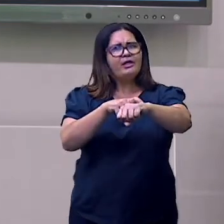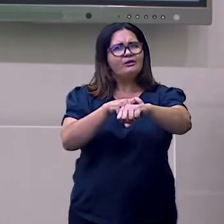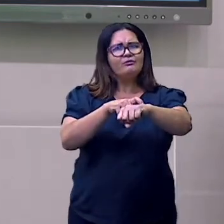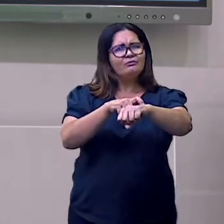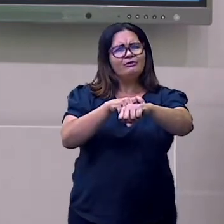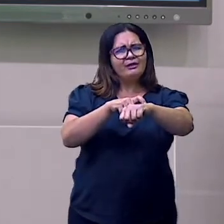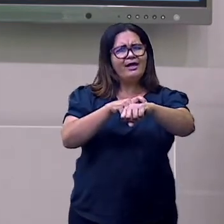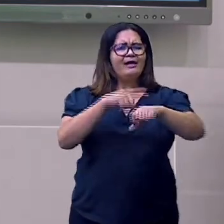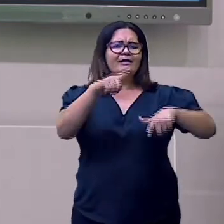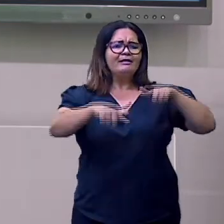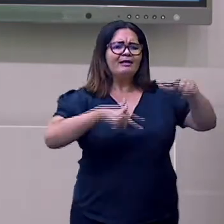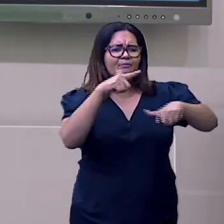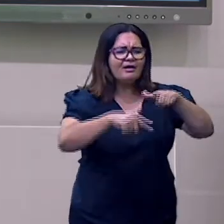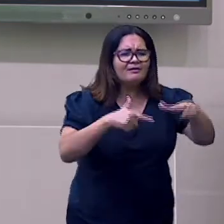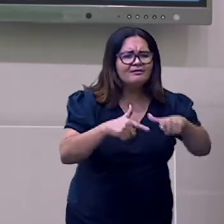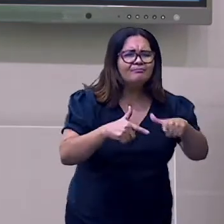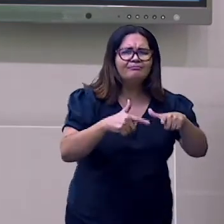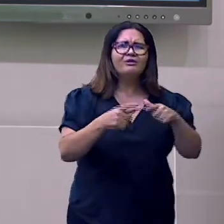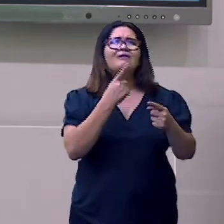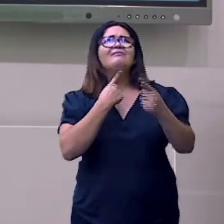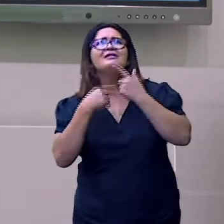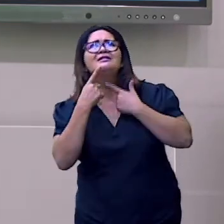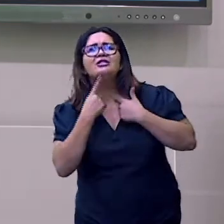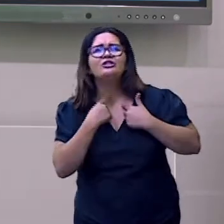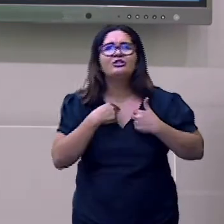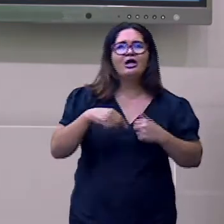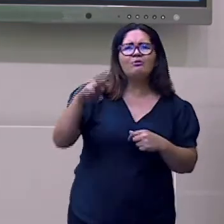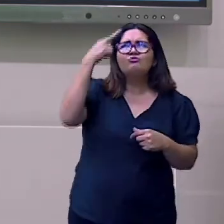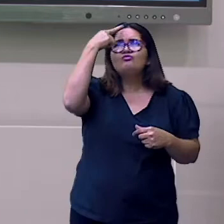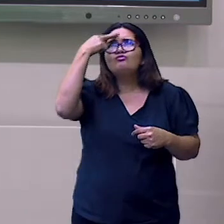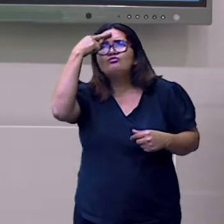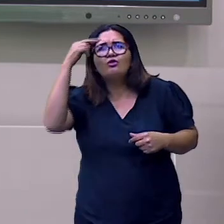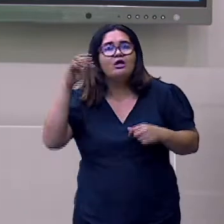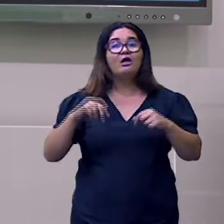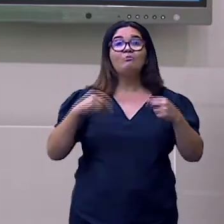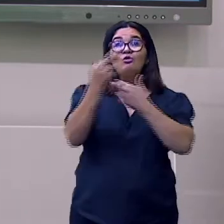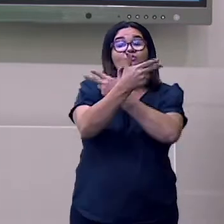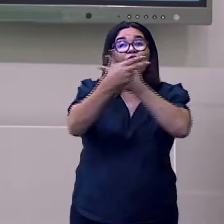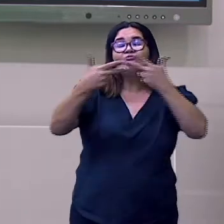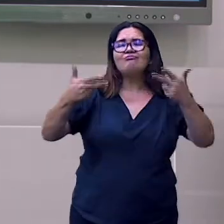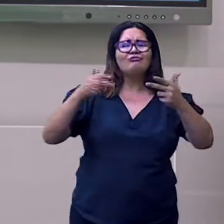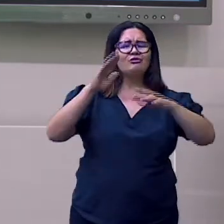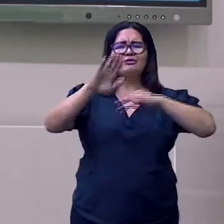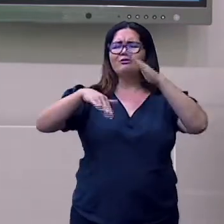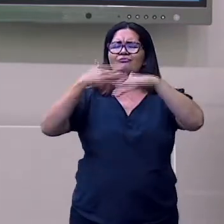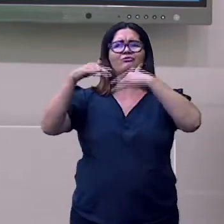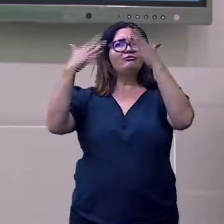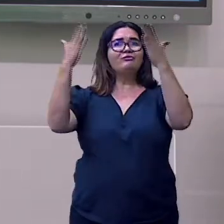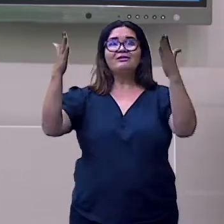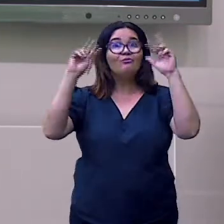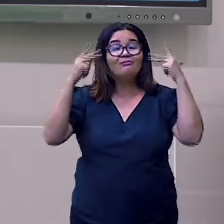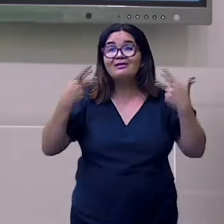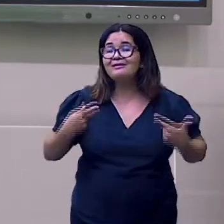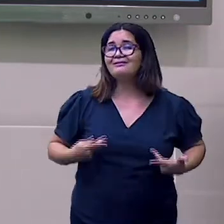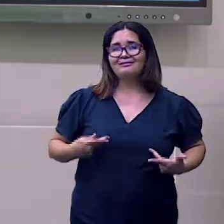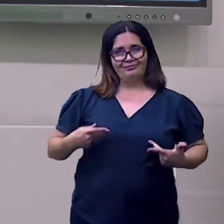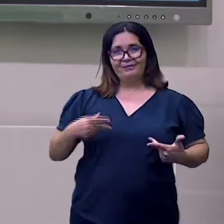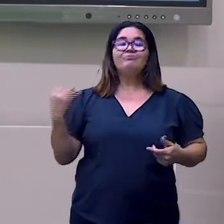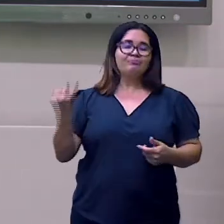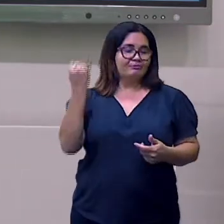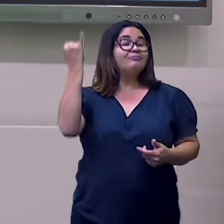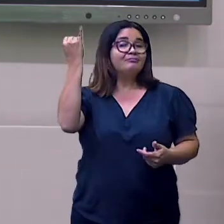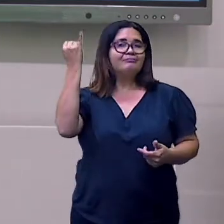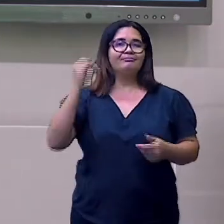e mais coisas. Nós somos assim, não é mesmo? Faz parte da evolução humana. Mas